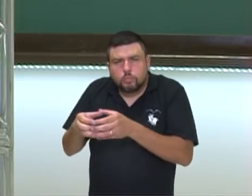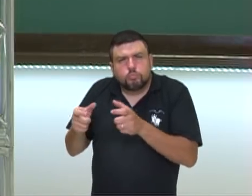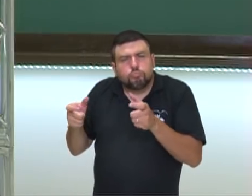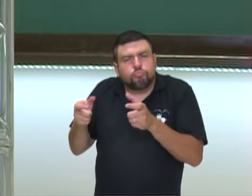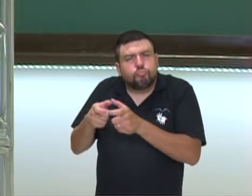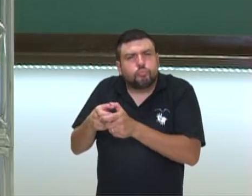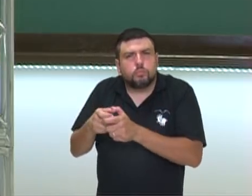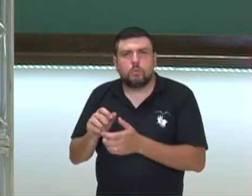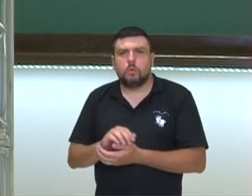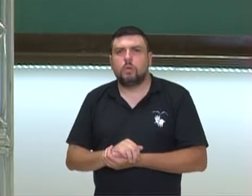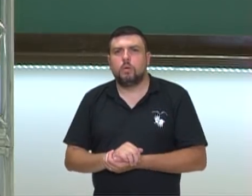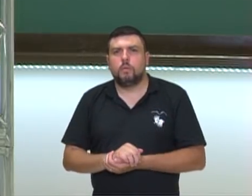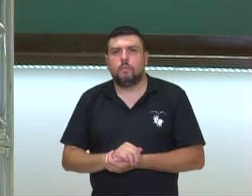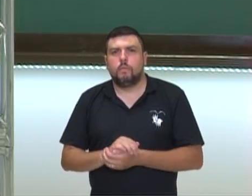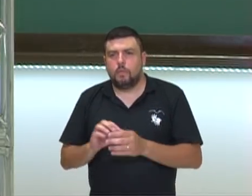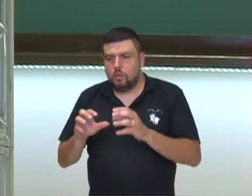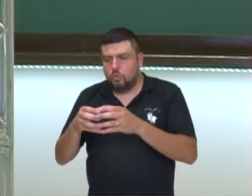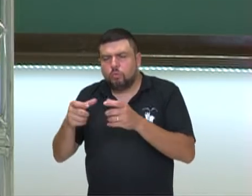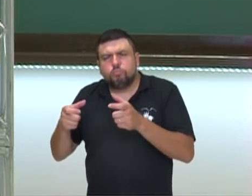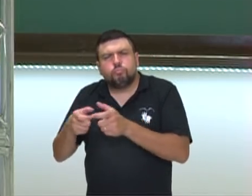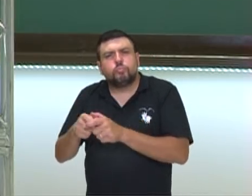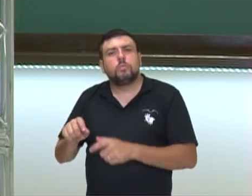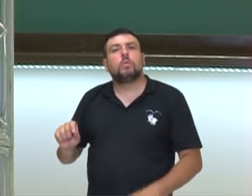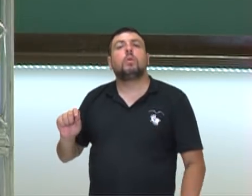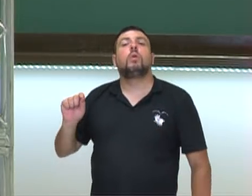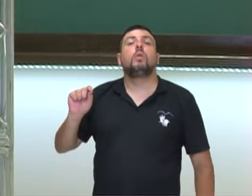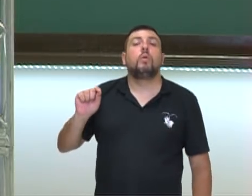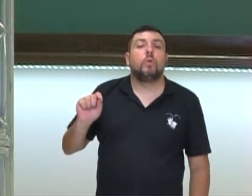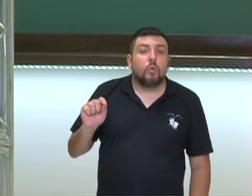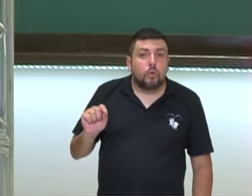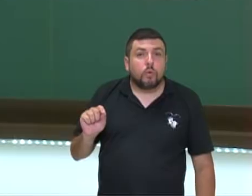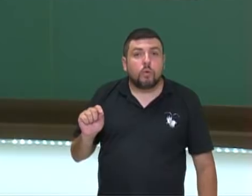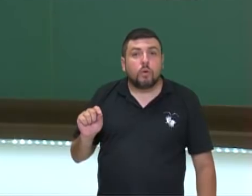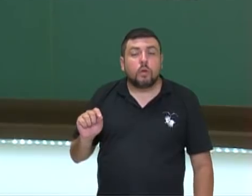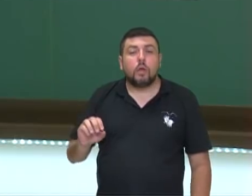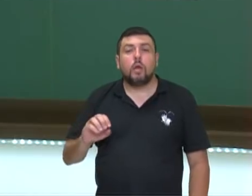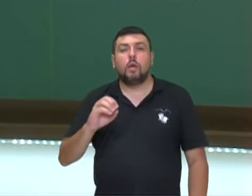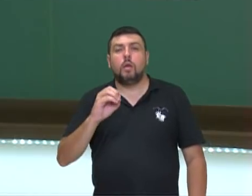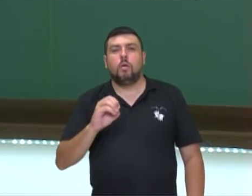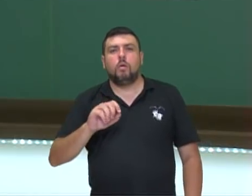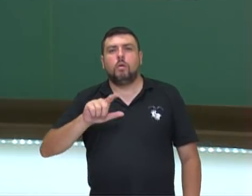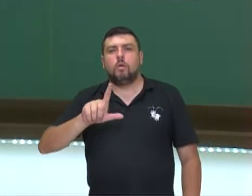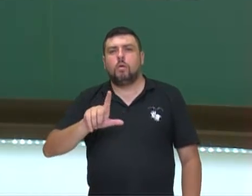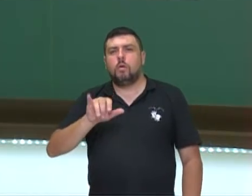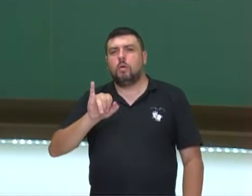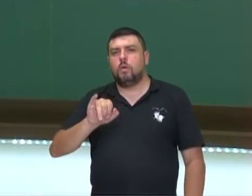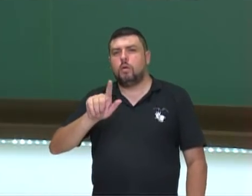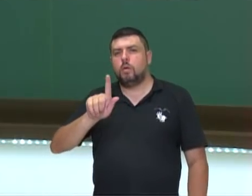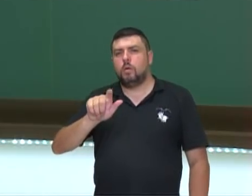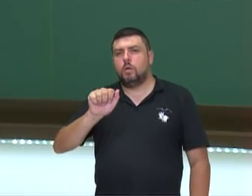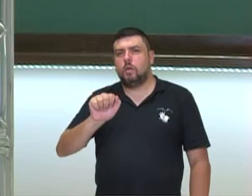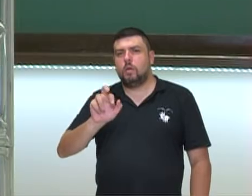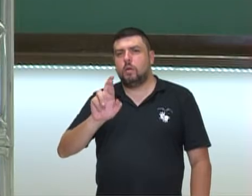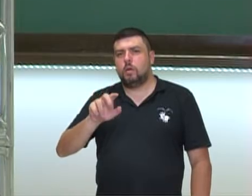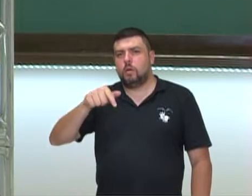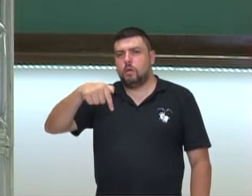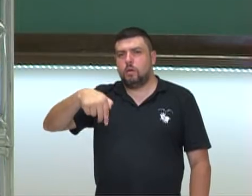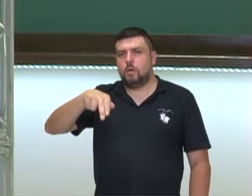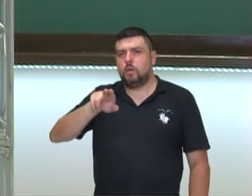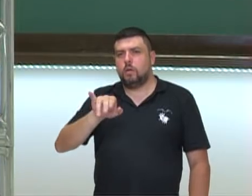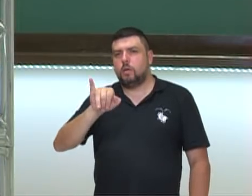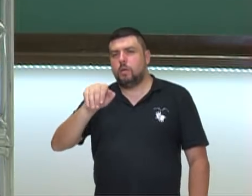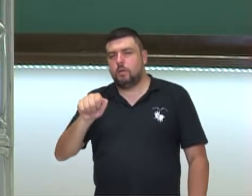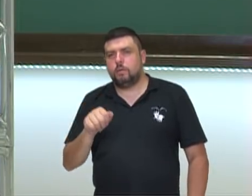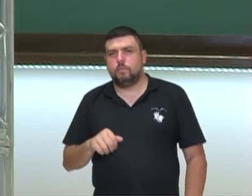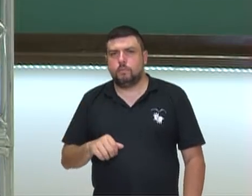pequeno, restrito. Que grupo é esse? Essa oligarquia. A palavra oligarquia vem